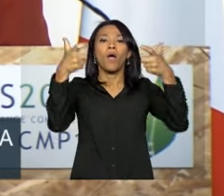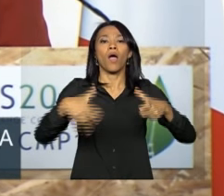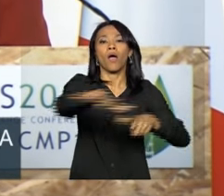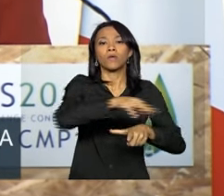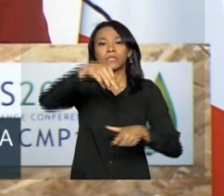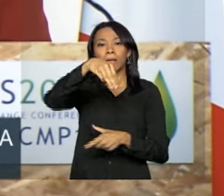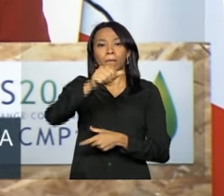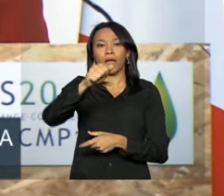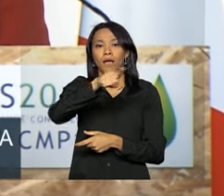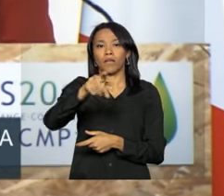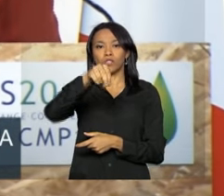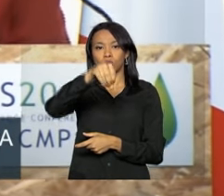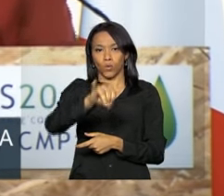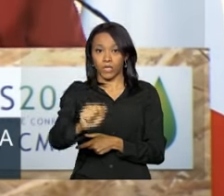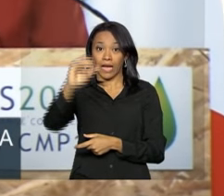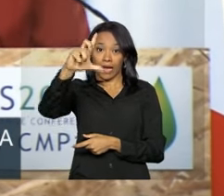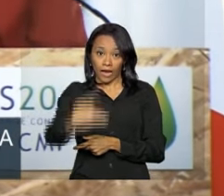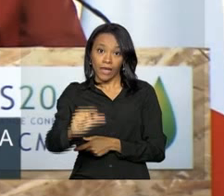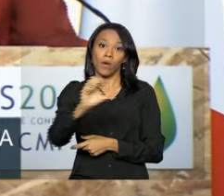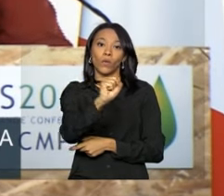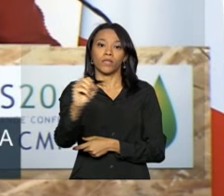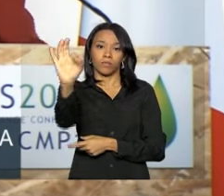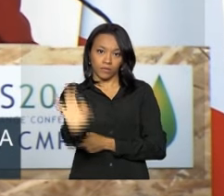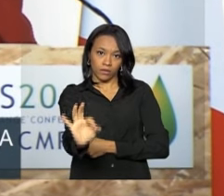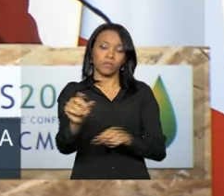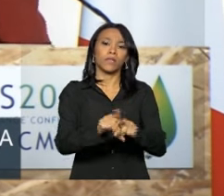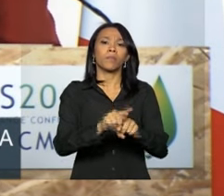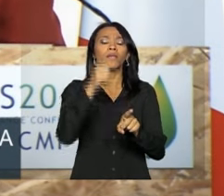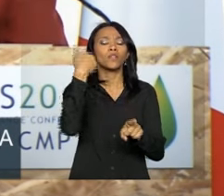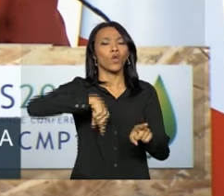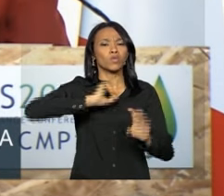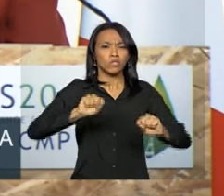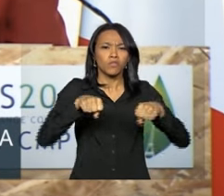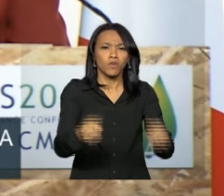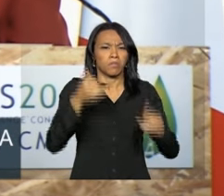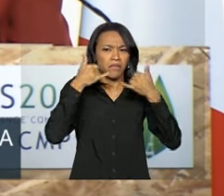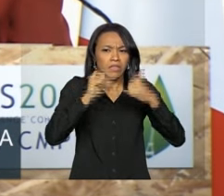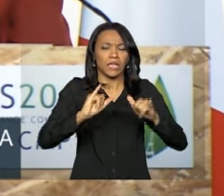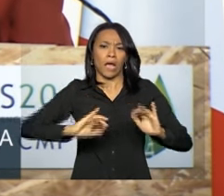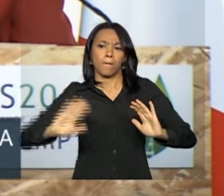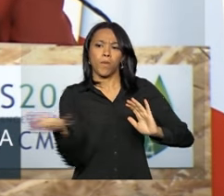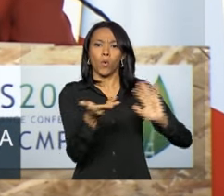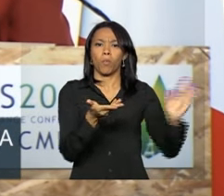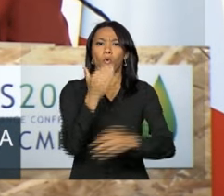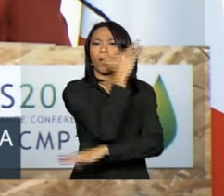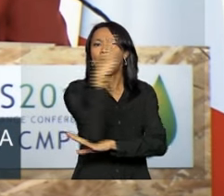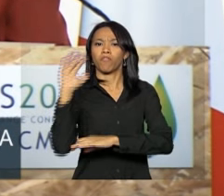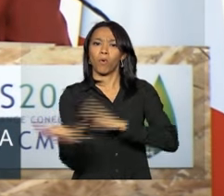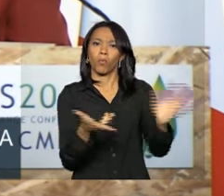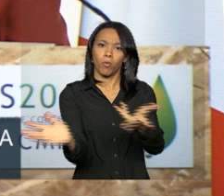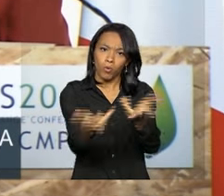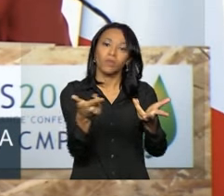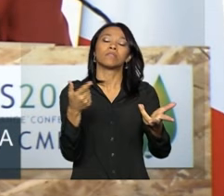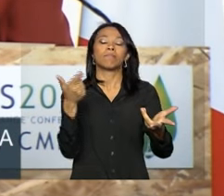de 80%. Nossos esforços de combate ao desmatamento ilegal na Amazônia ganham agora um novo